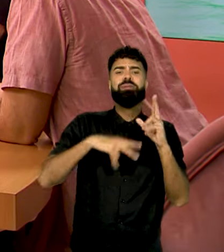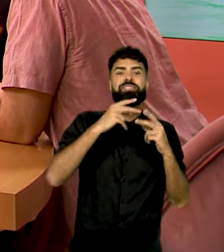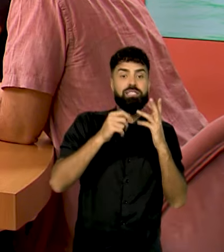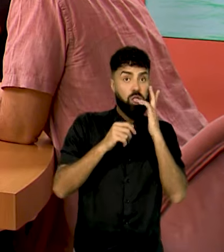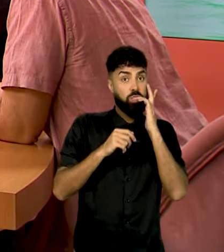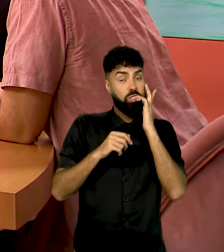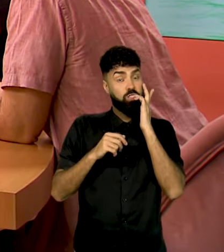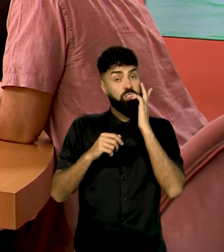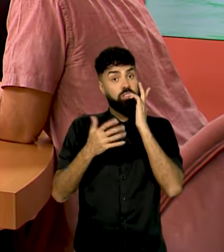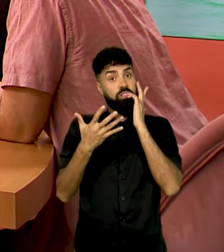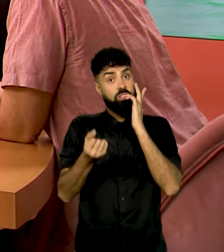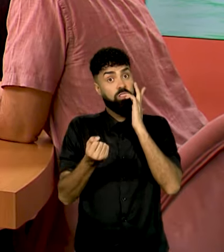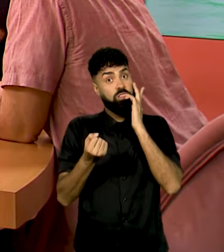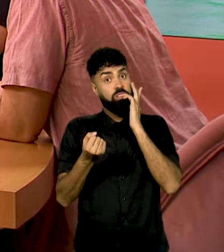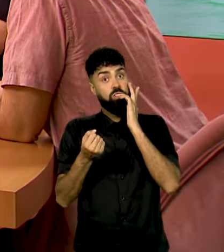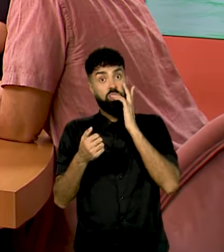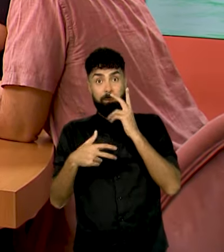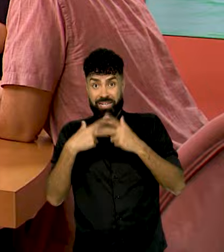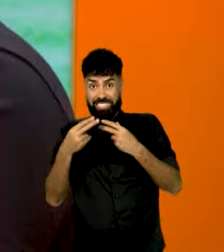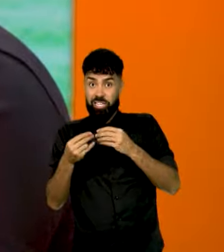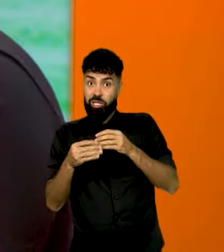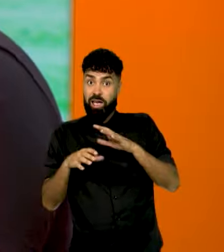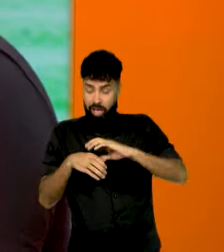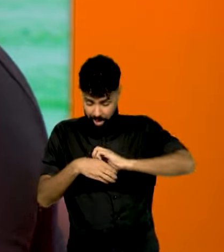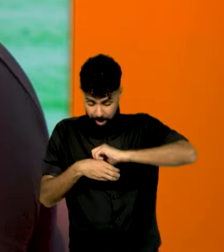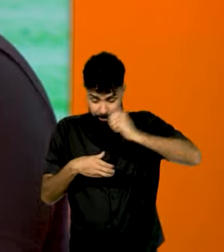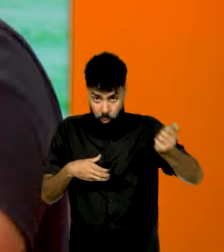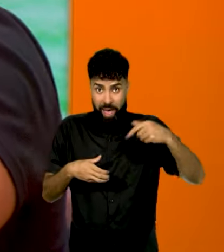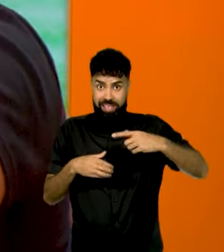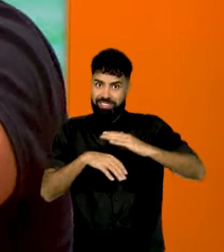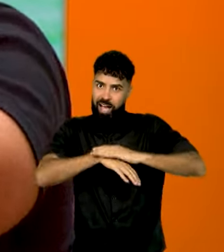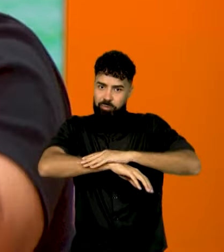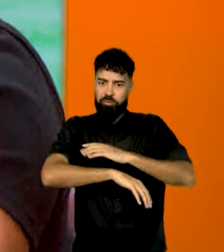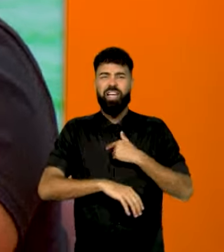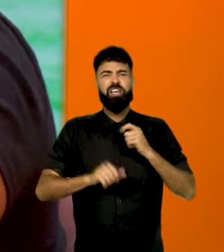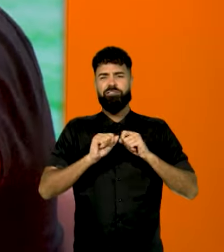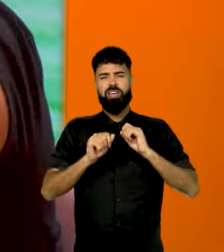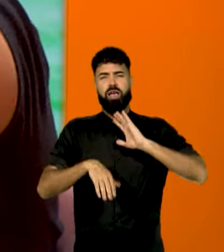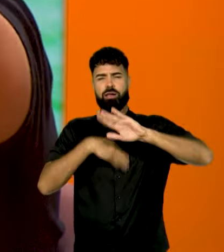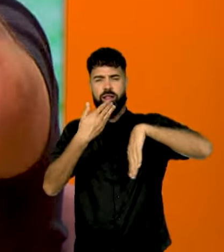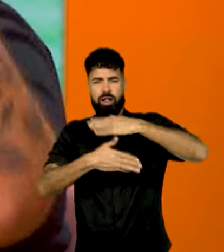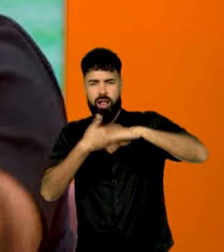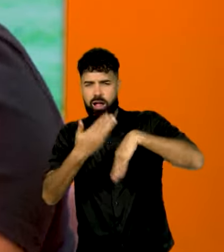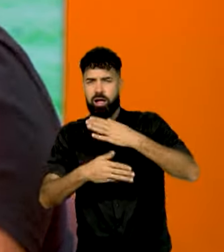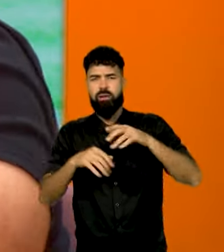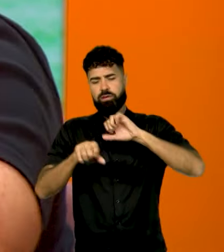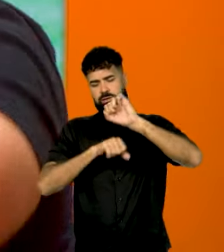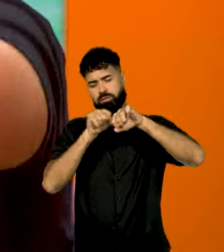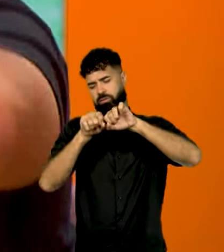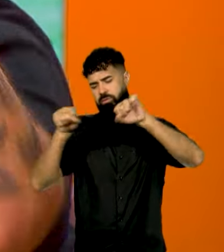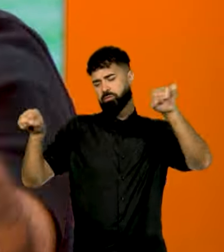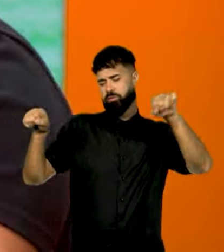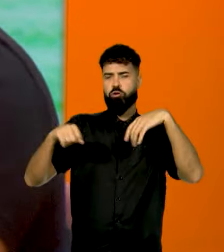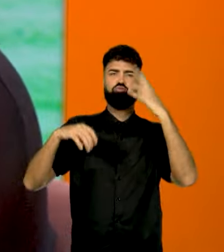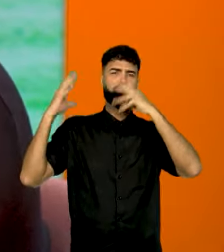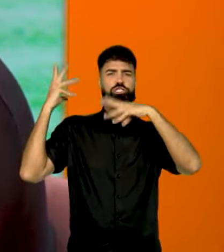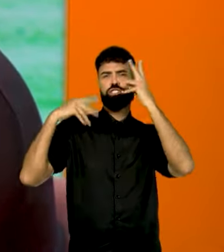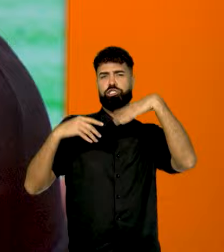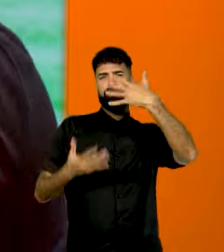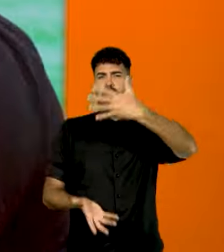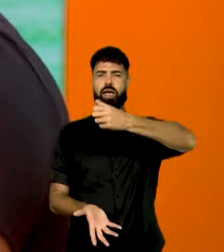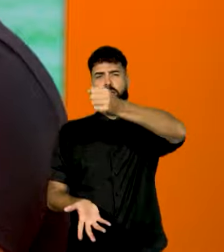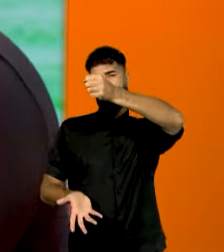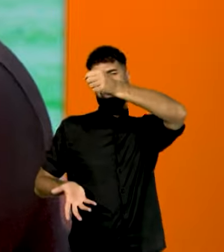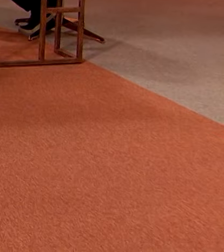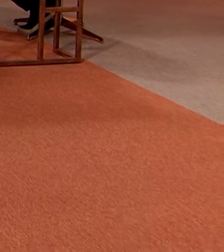sapo. Obviamente que a gente vai dar o sapo de presente. E a gente levou o sapo, enrolou num pacote bonitão, gente, dourado. Ele